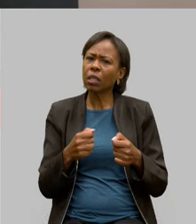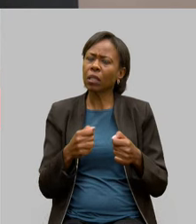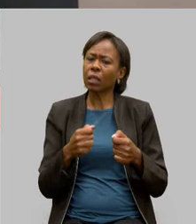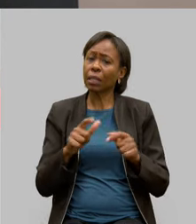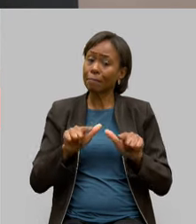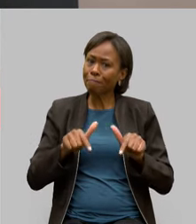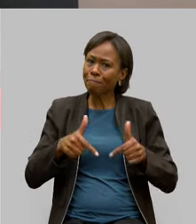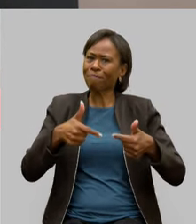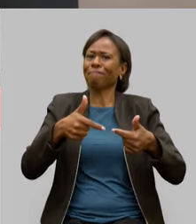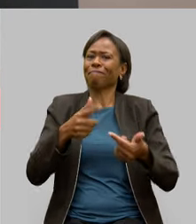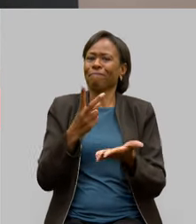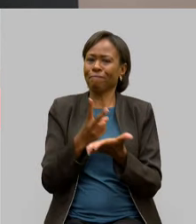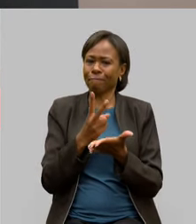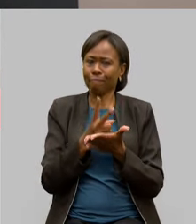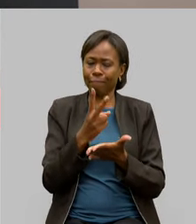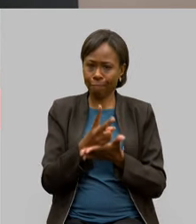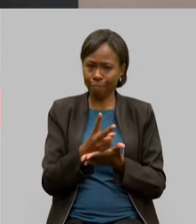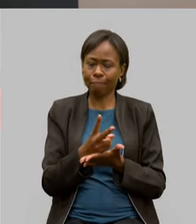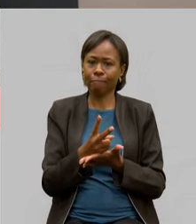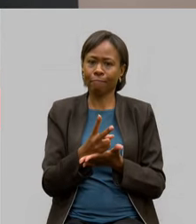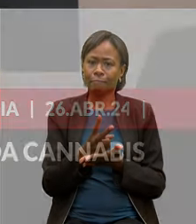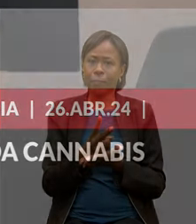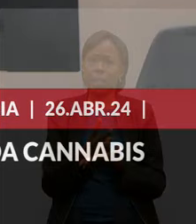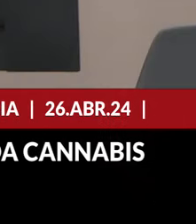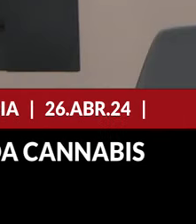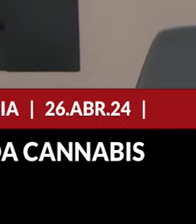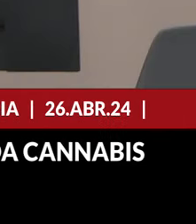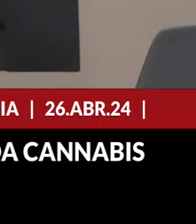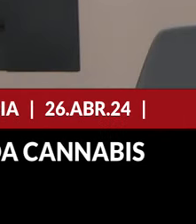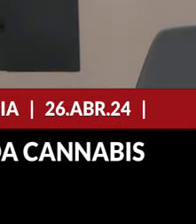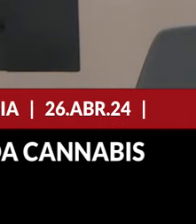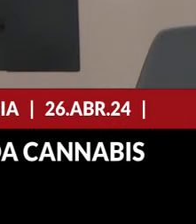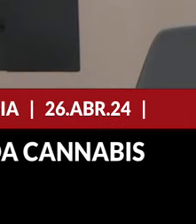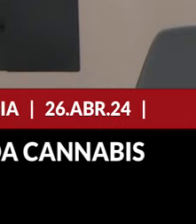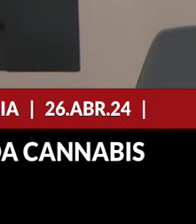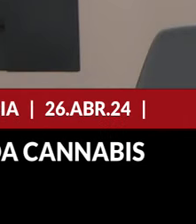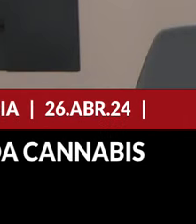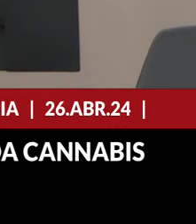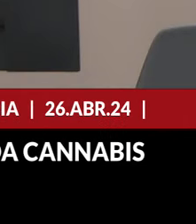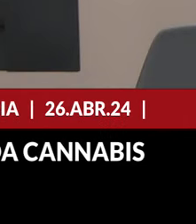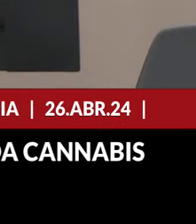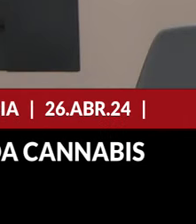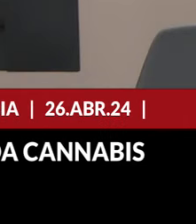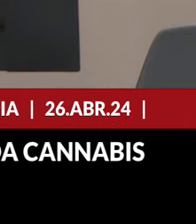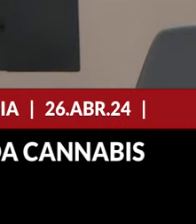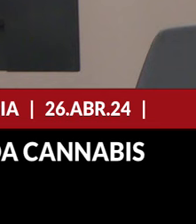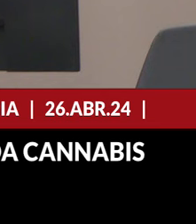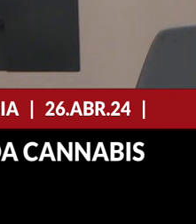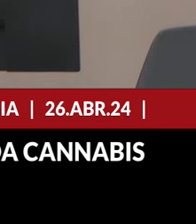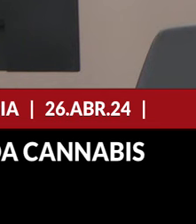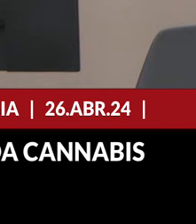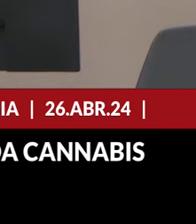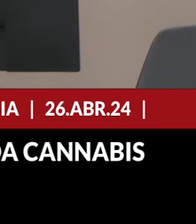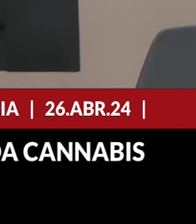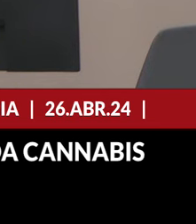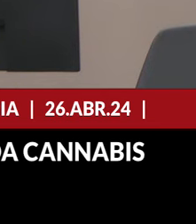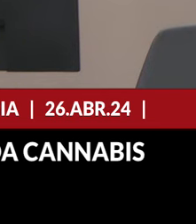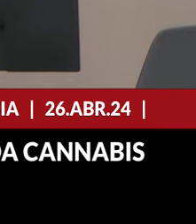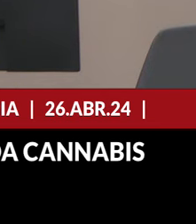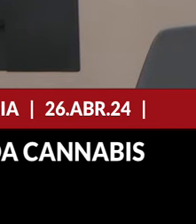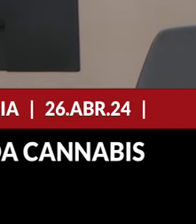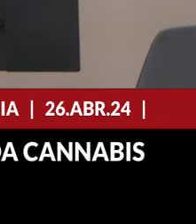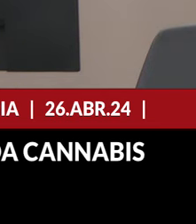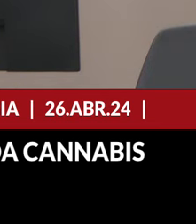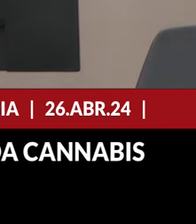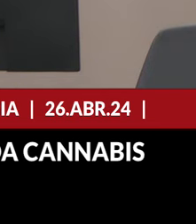Apagar e o o moralismo e o preconceito ele não pode sobrepor jamais aos direitos à saúde à vida à